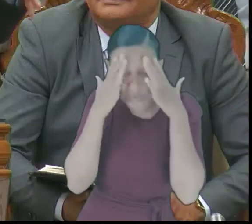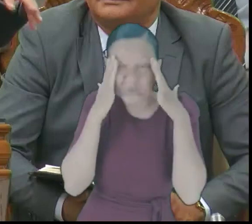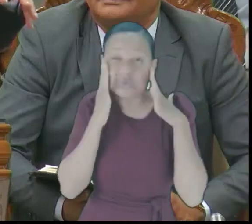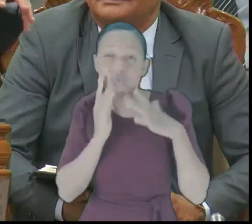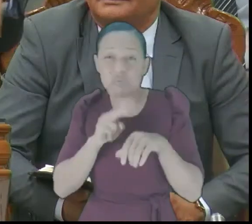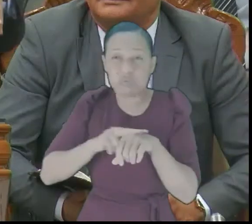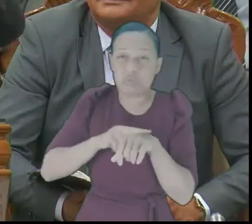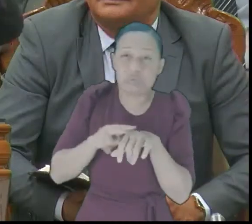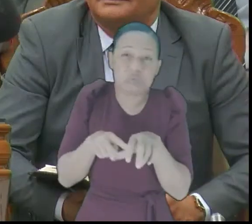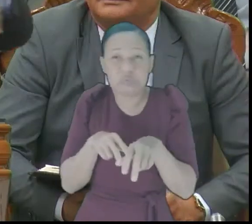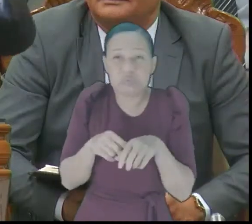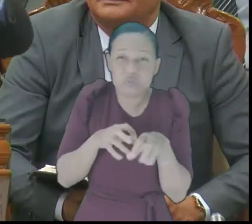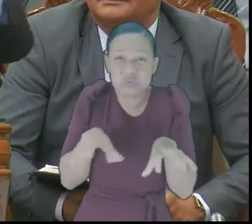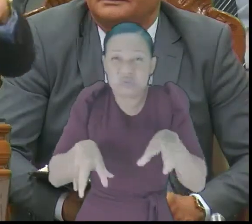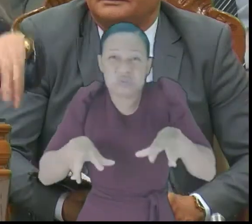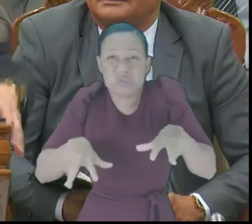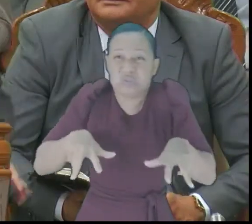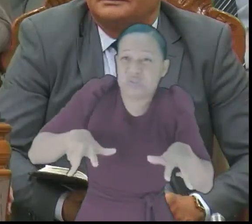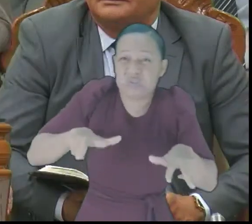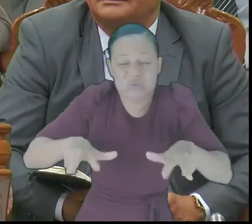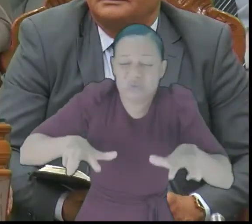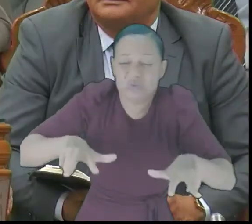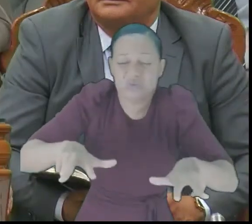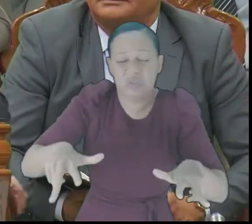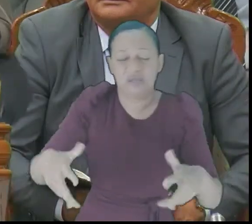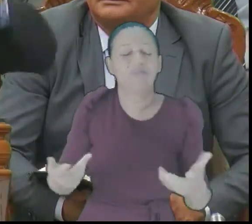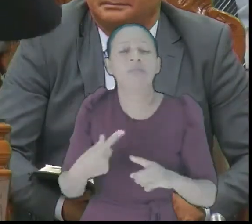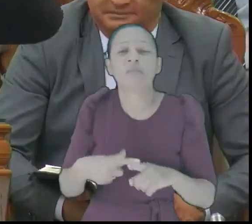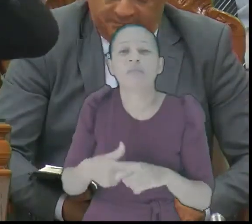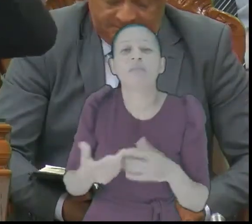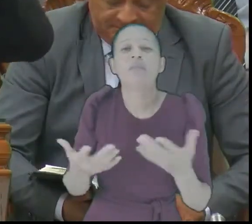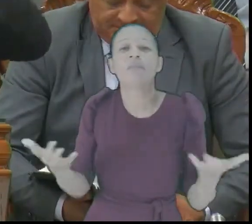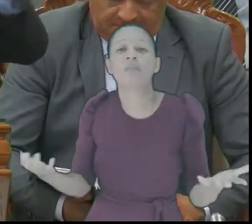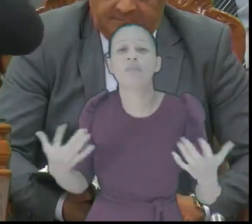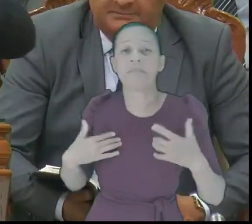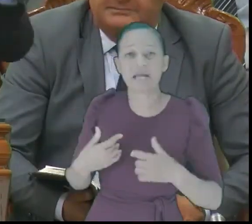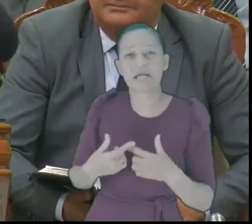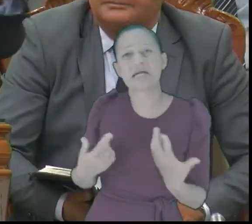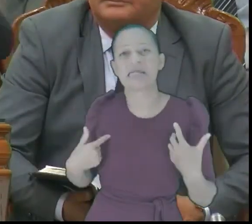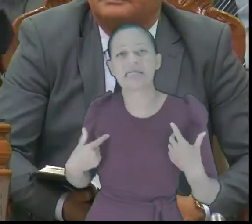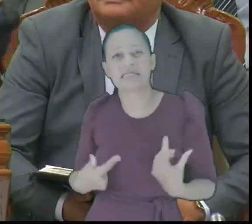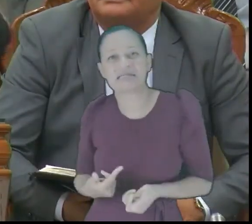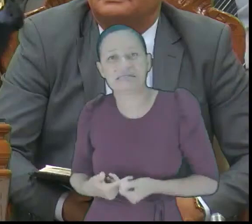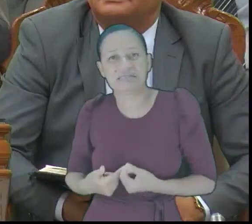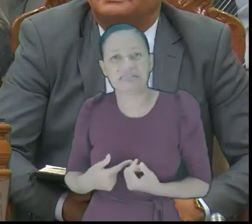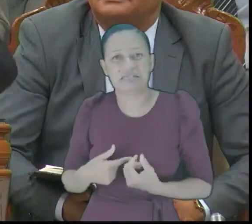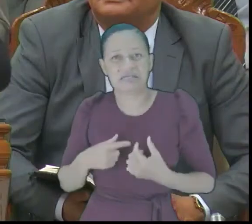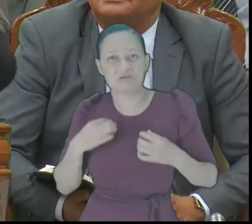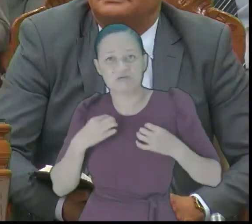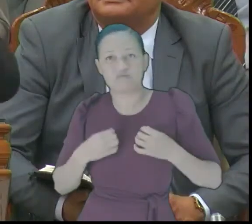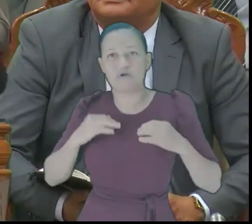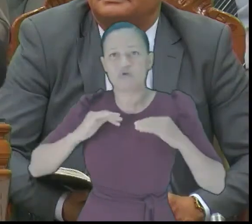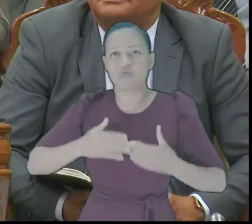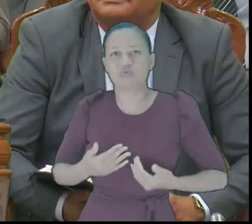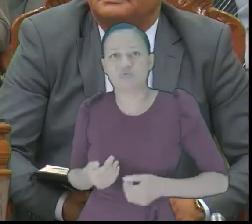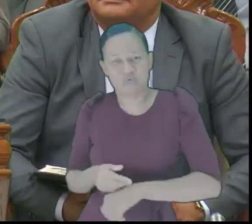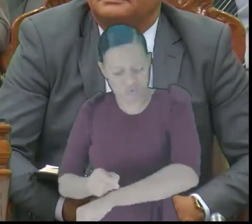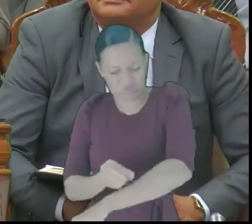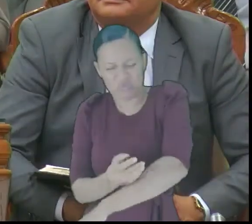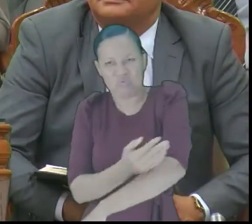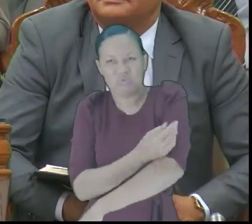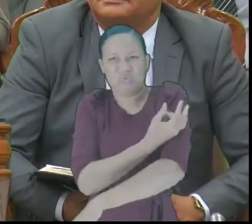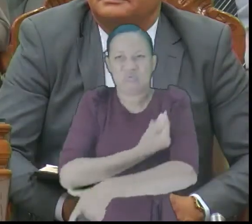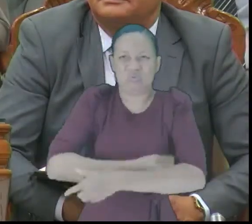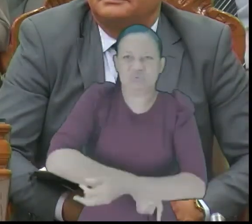malhado, todo cheio de malhas verdes. Por que é que eu não mando malhar meu corpo todinho de malha de pintura